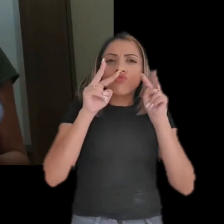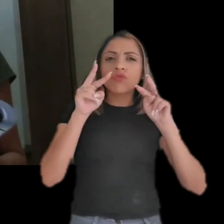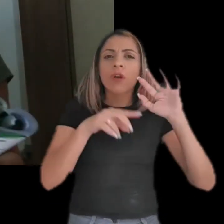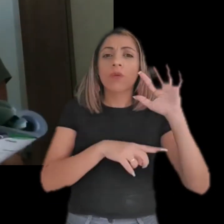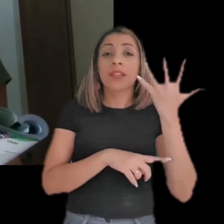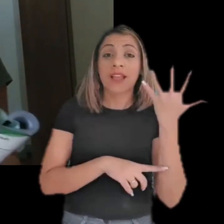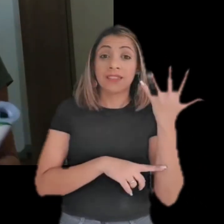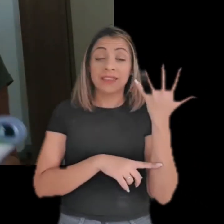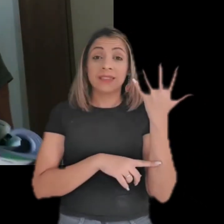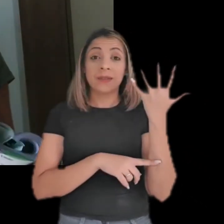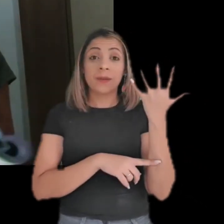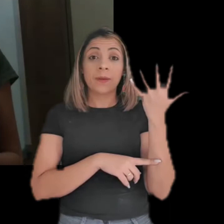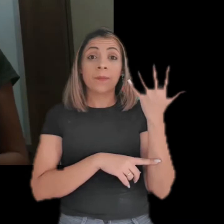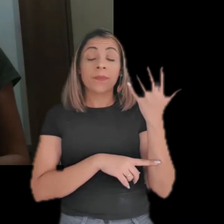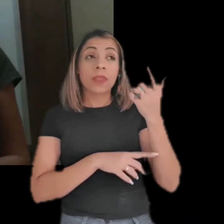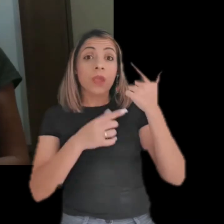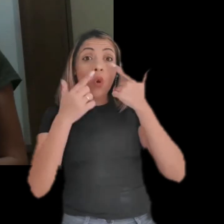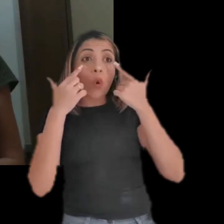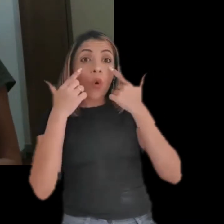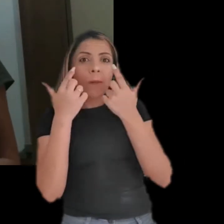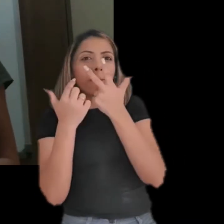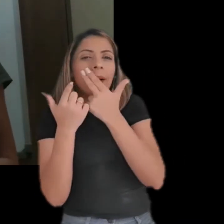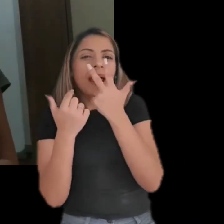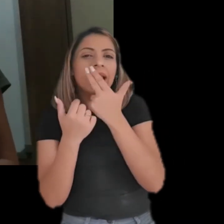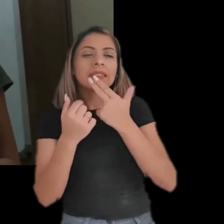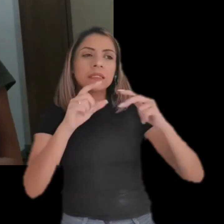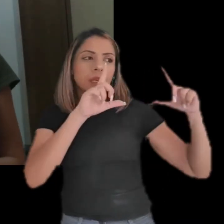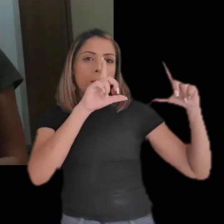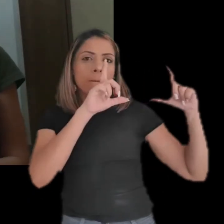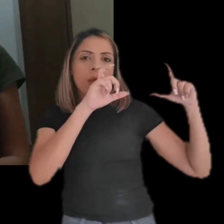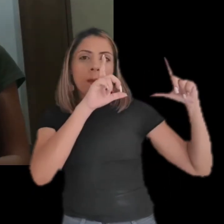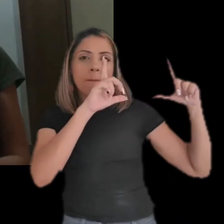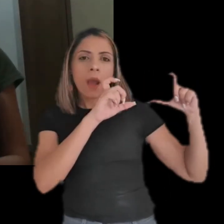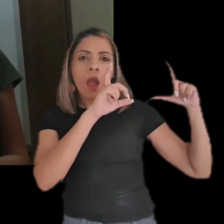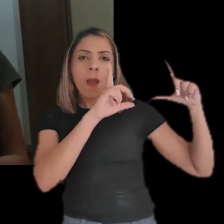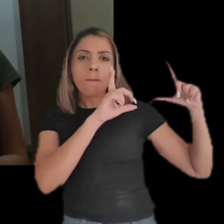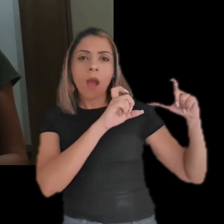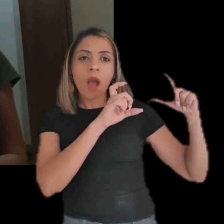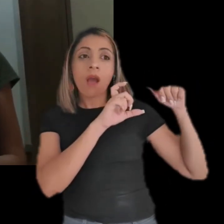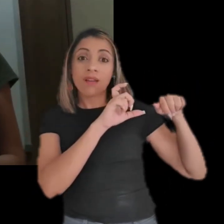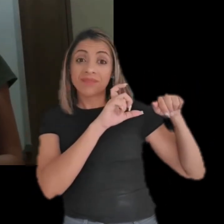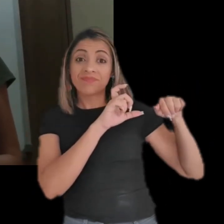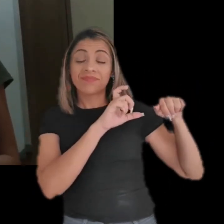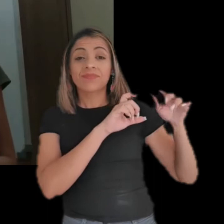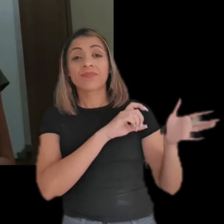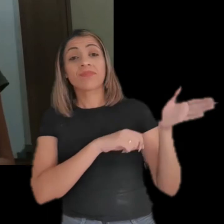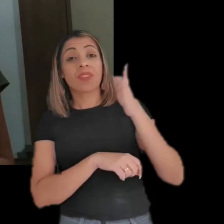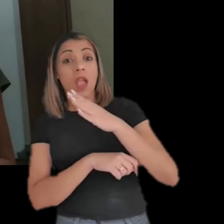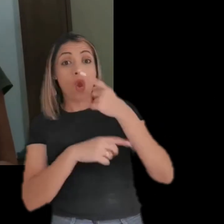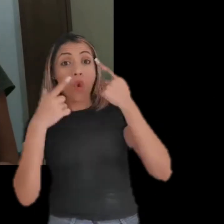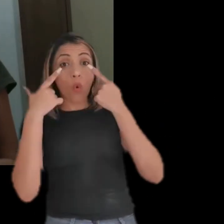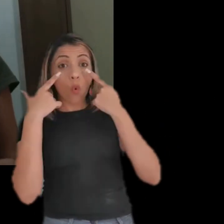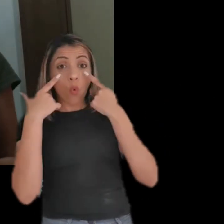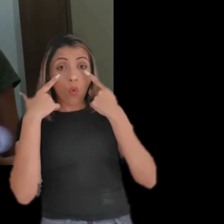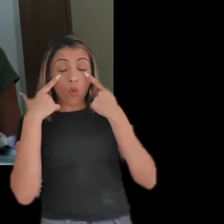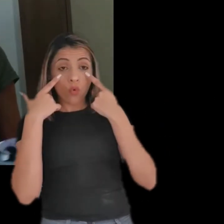O funcionamento do olho é semelhante ao funcionamento de uma máquina fotográfica, tá? Então, tem a pupila, que